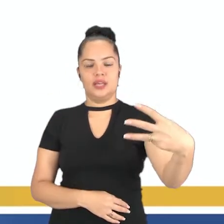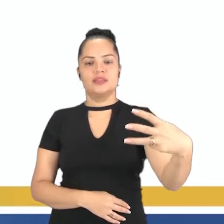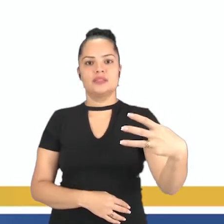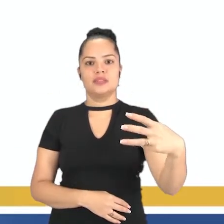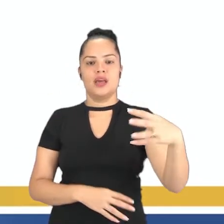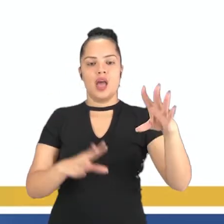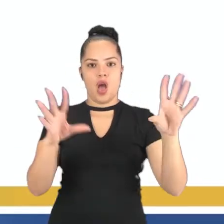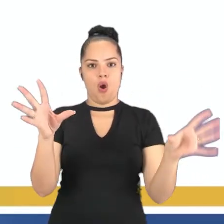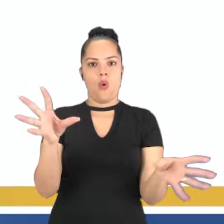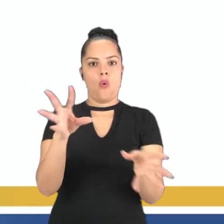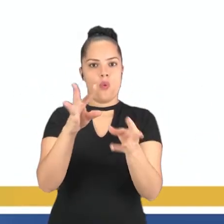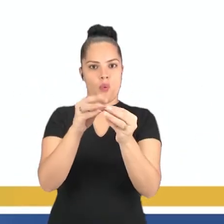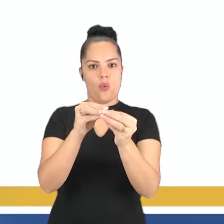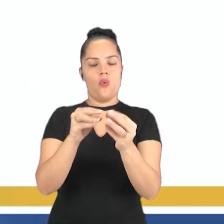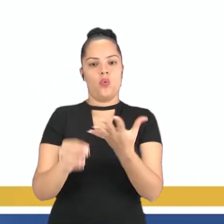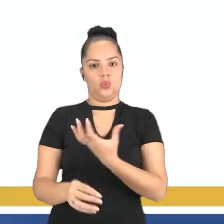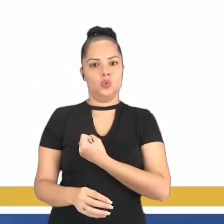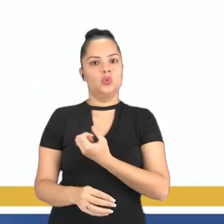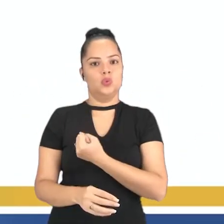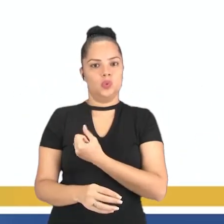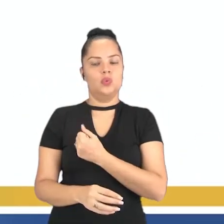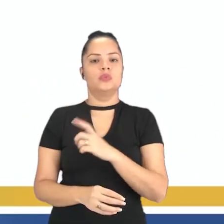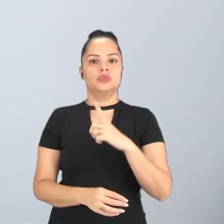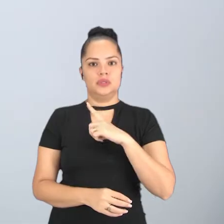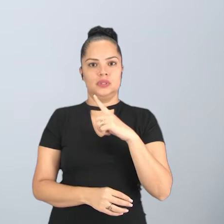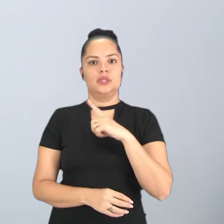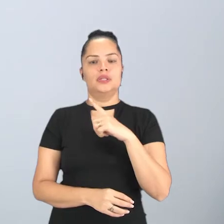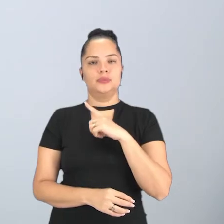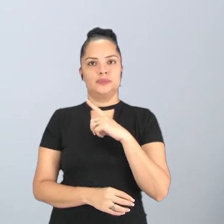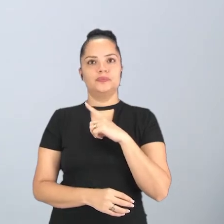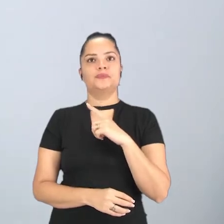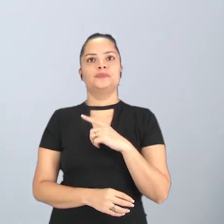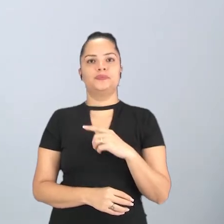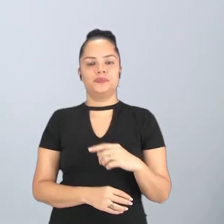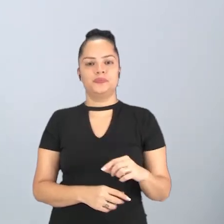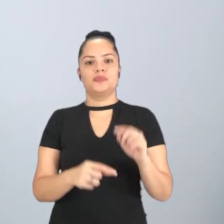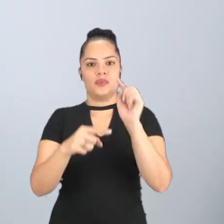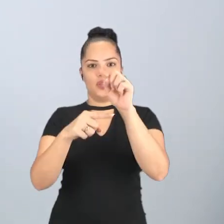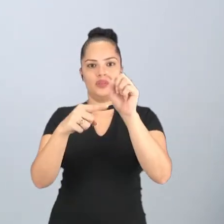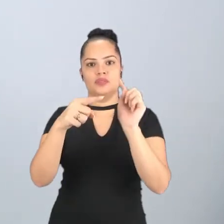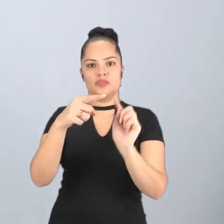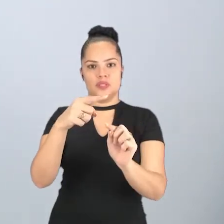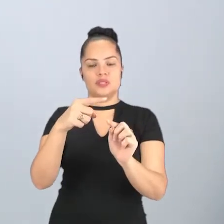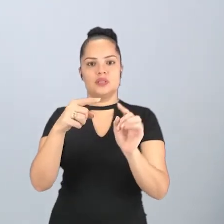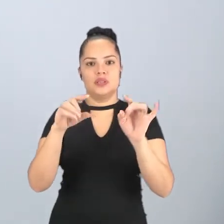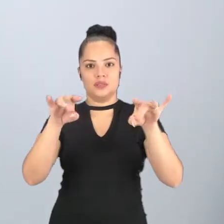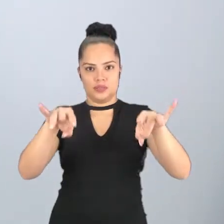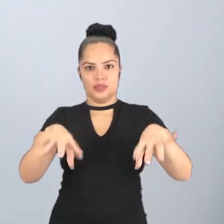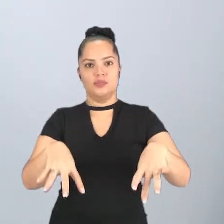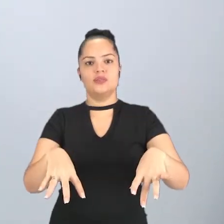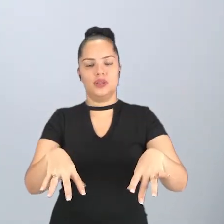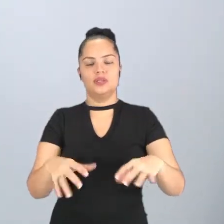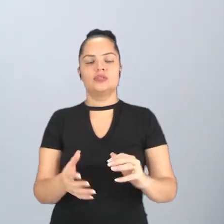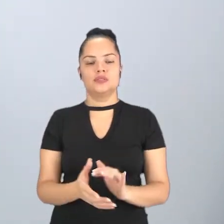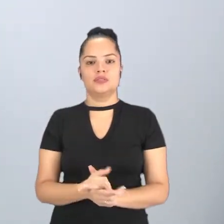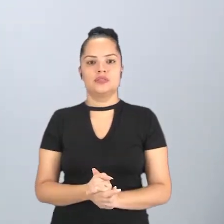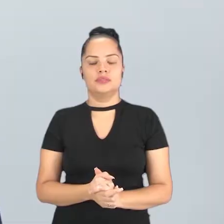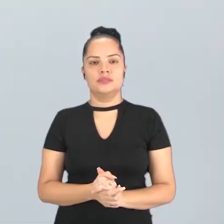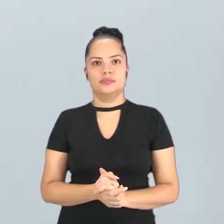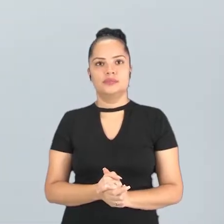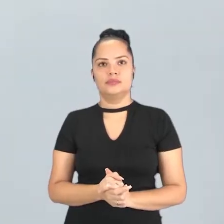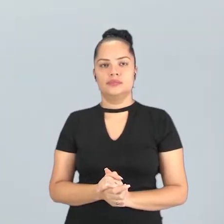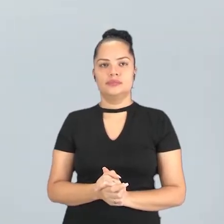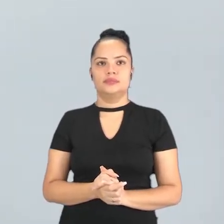elementos que compõem a nossa divisão. Então, dividendo, divisor, quociente, e o que sobra é o resto, beleza? Vamos